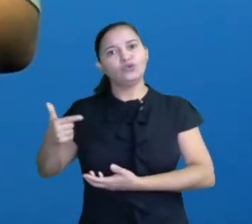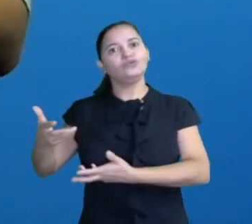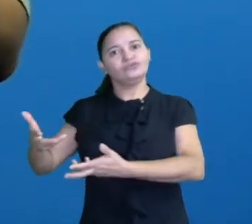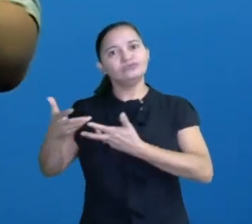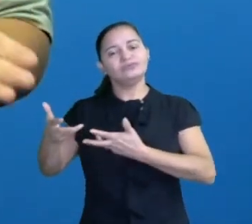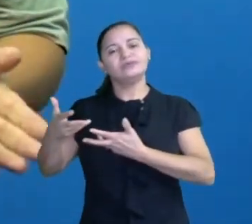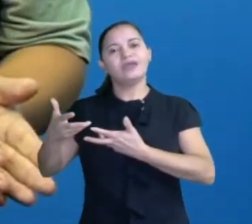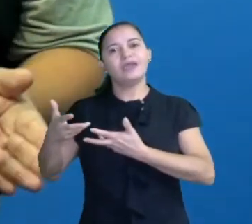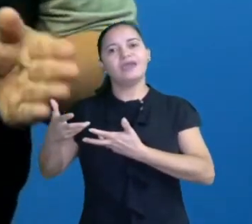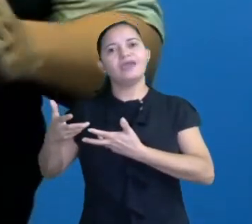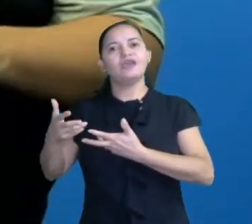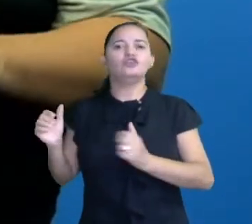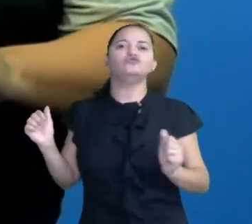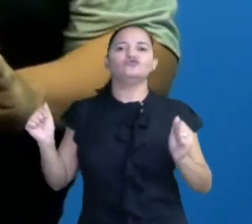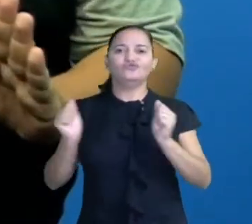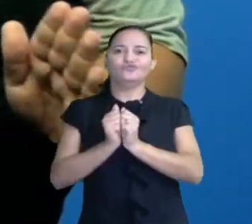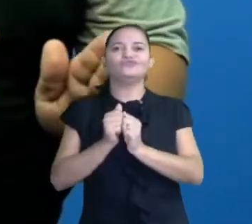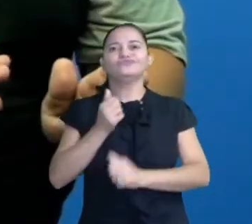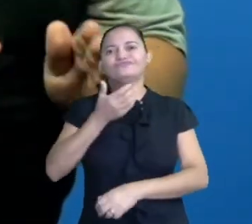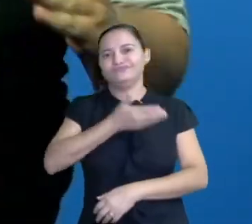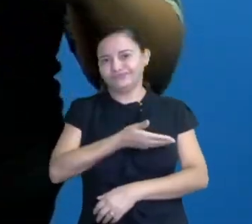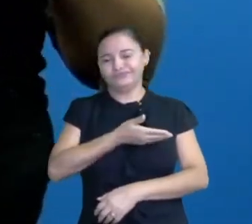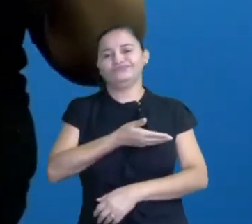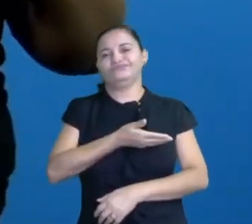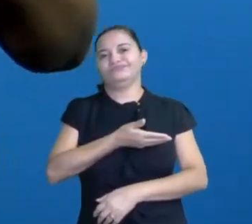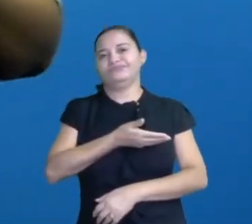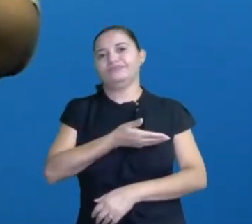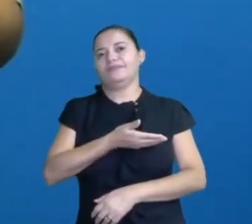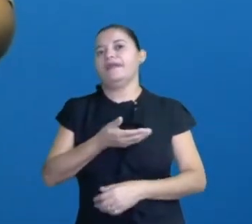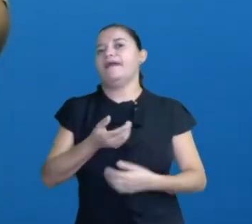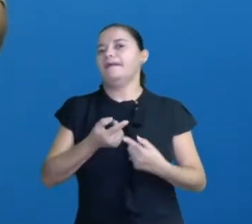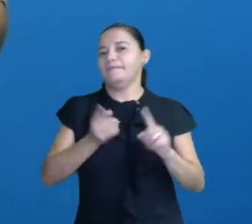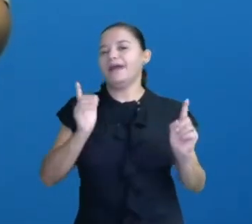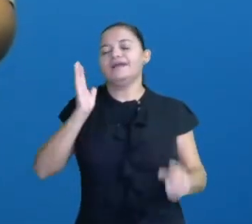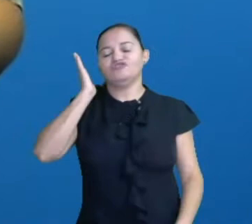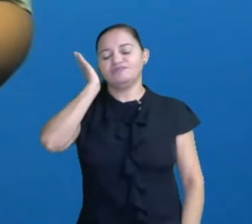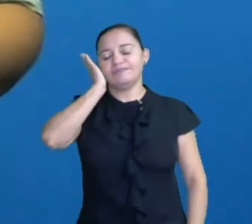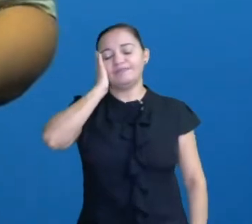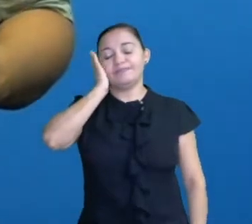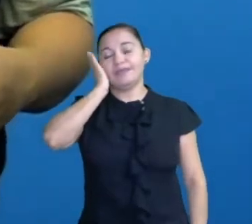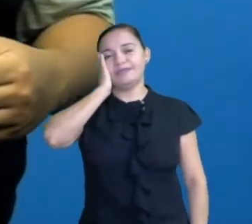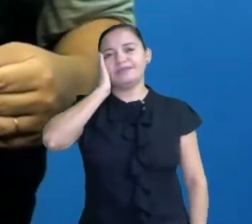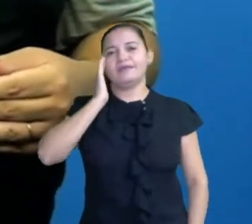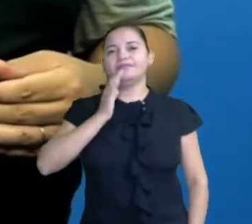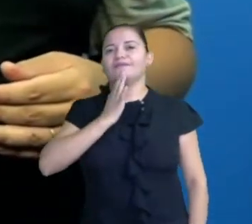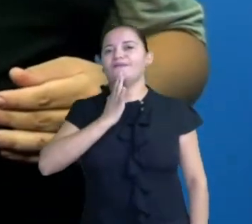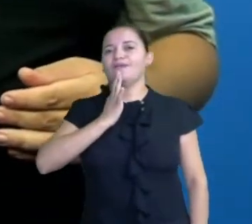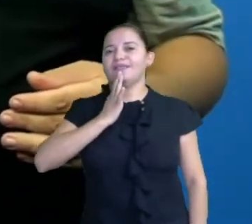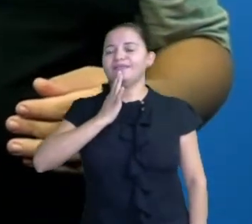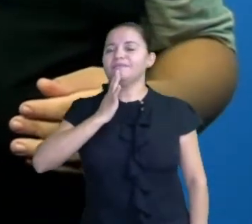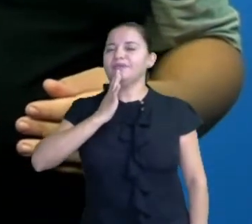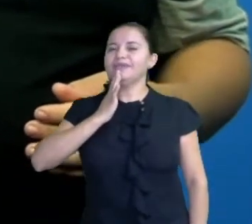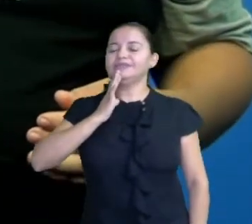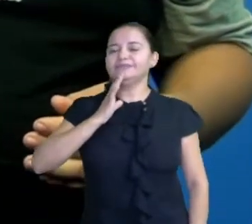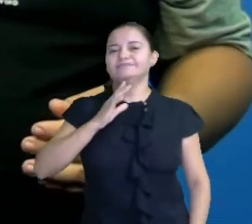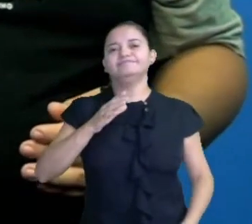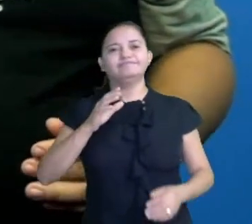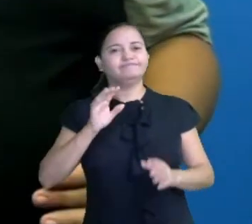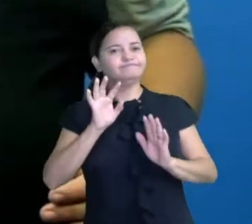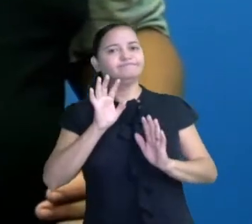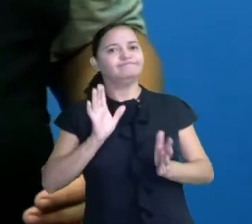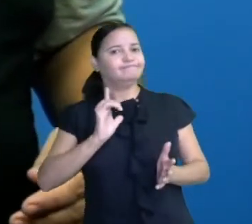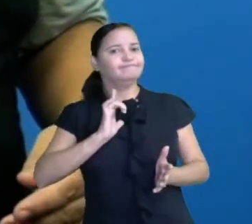amiga 1 fosse junto com ela. Tá implícito, mas a gente consegue compreender pelo conhecimento prévio da gente.